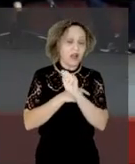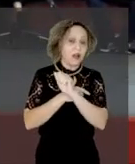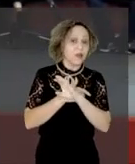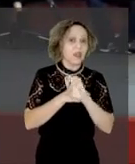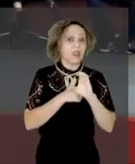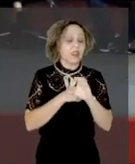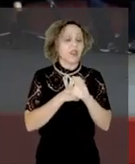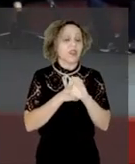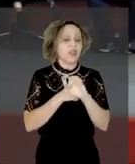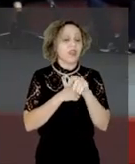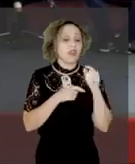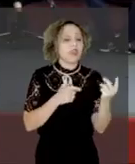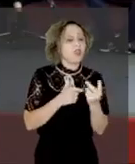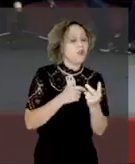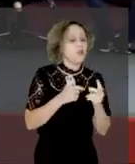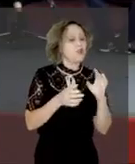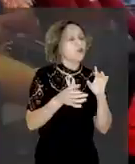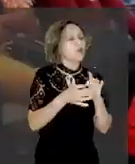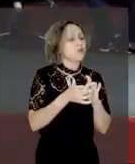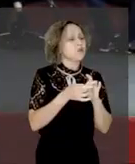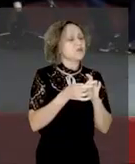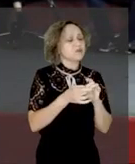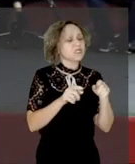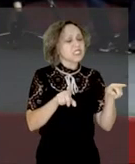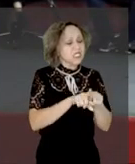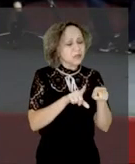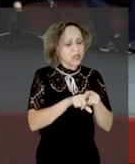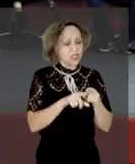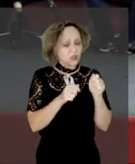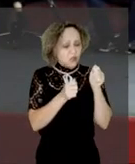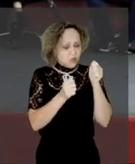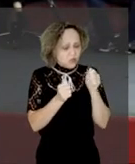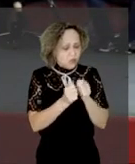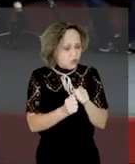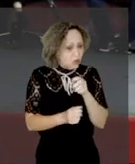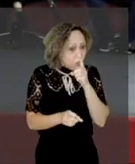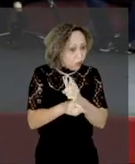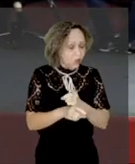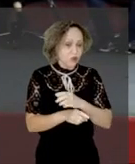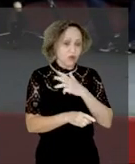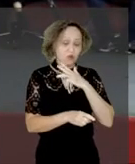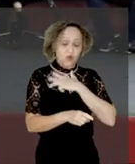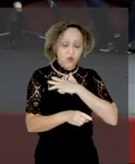Diadema, Youssef Zaituni, comunidade judaica